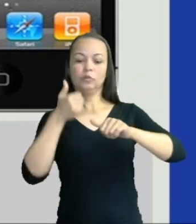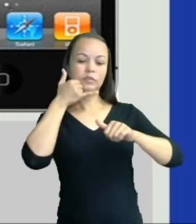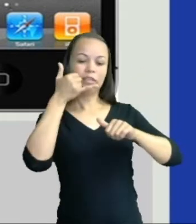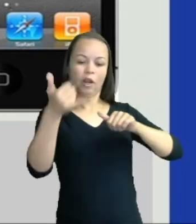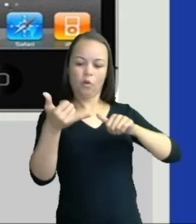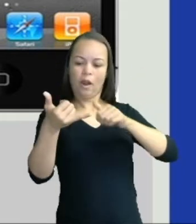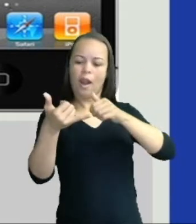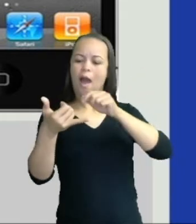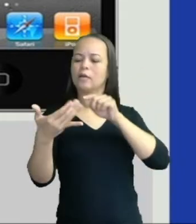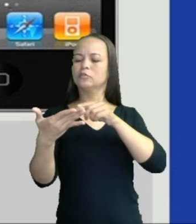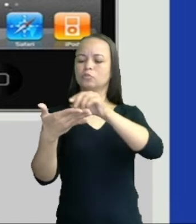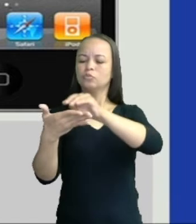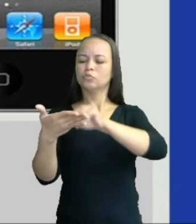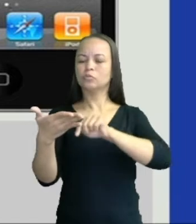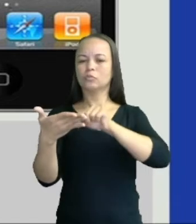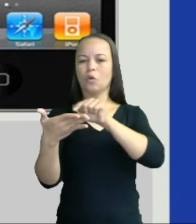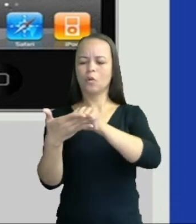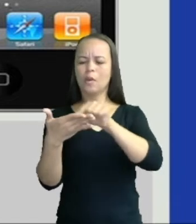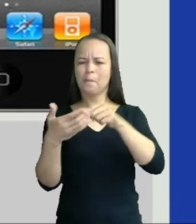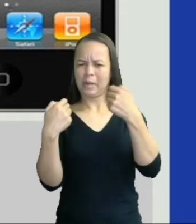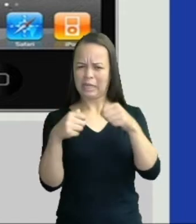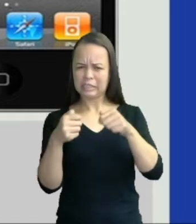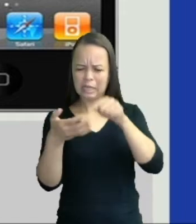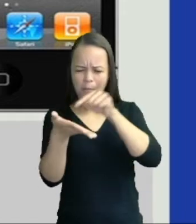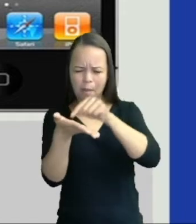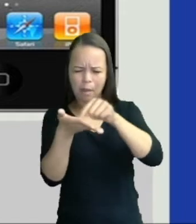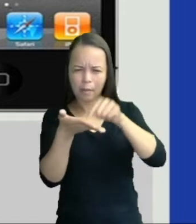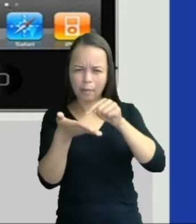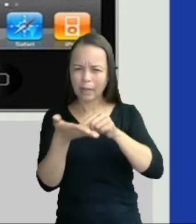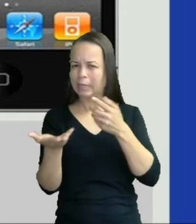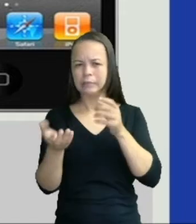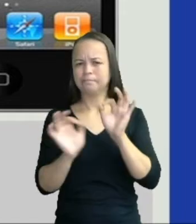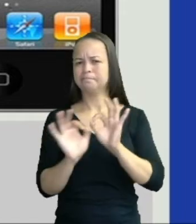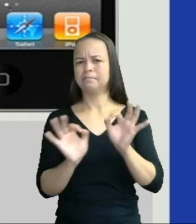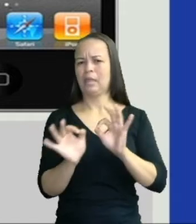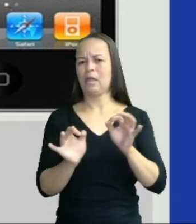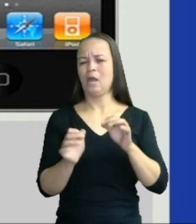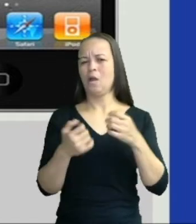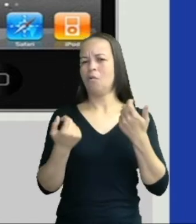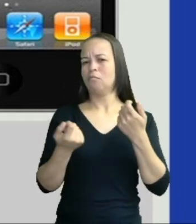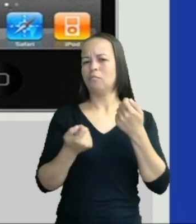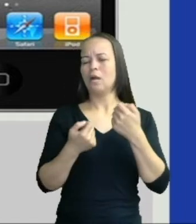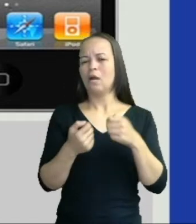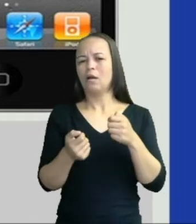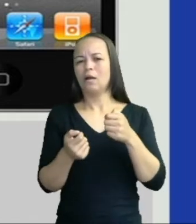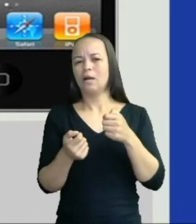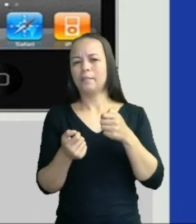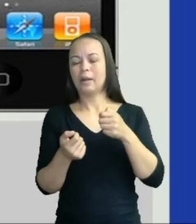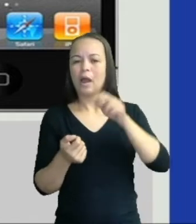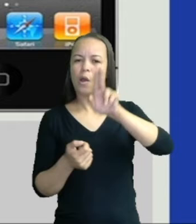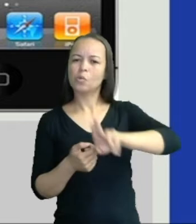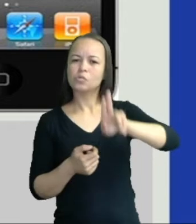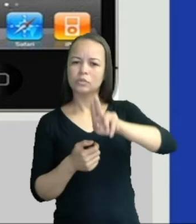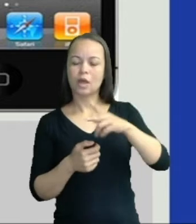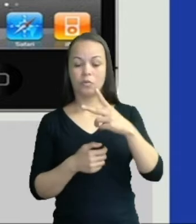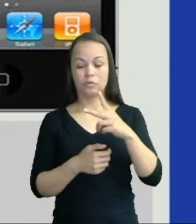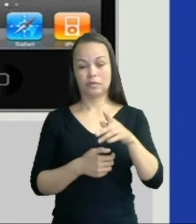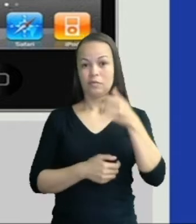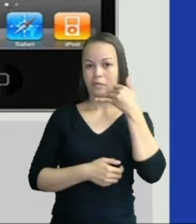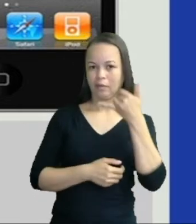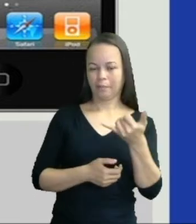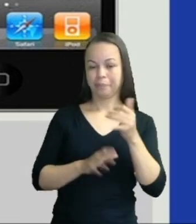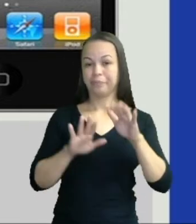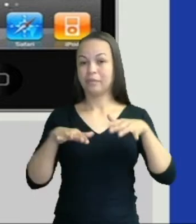Então, ainda dentro das mudanças dos aparelhos celulares, tia Raquel traz aqui a Apple, né? Que entrou no setor de